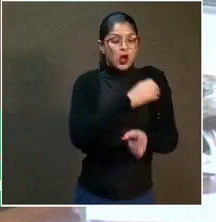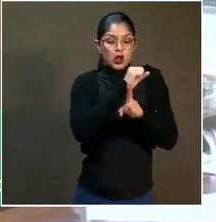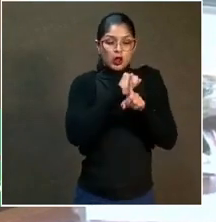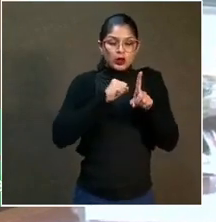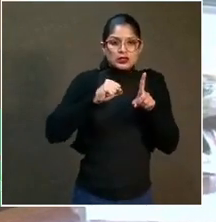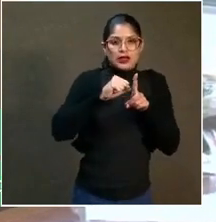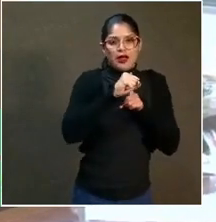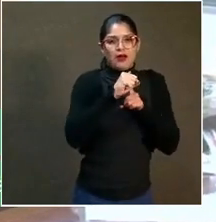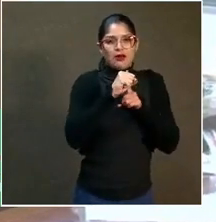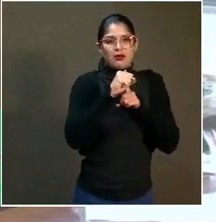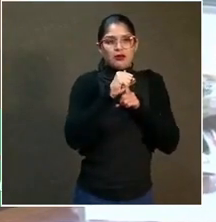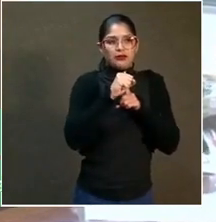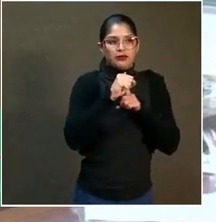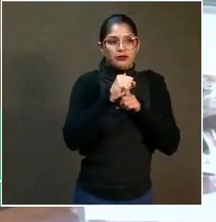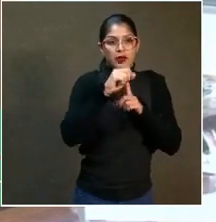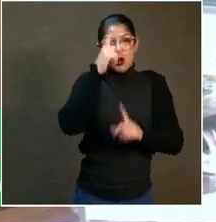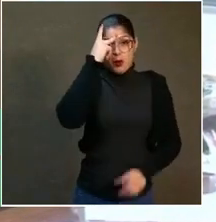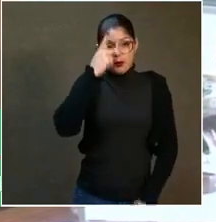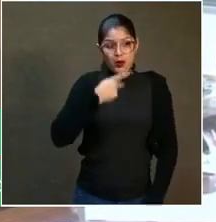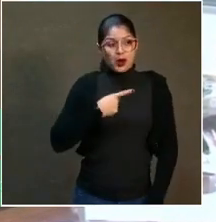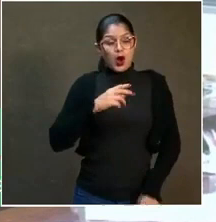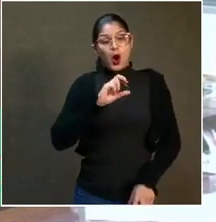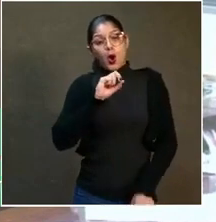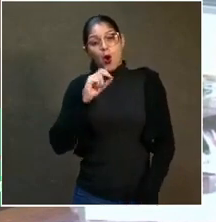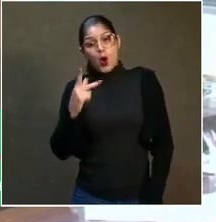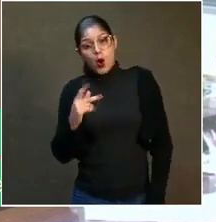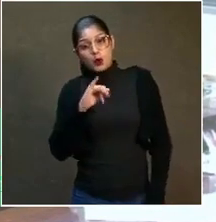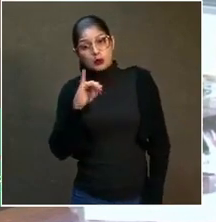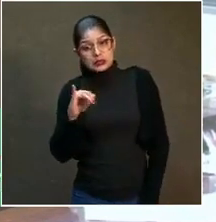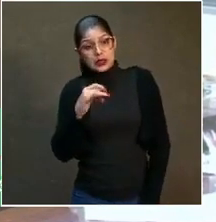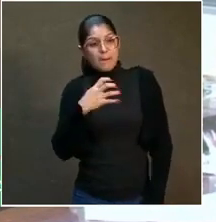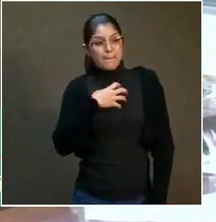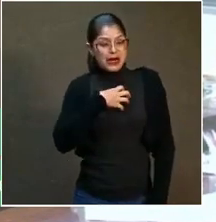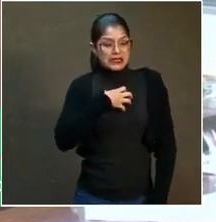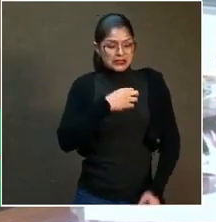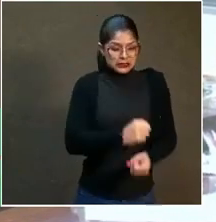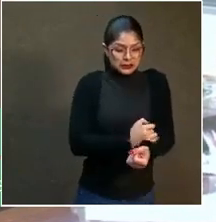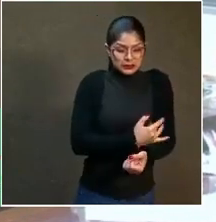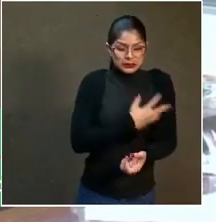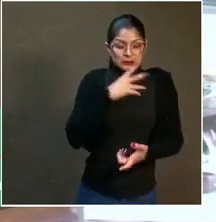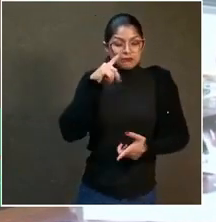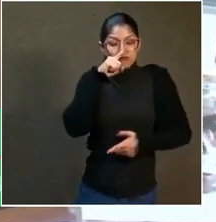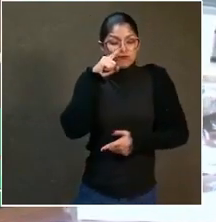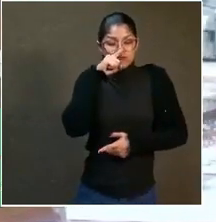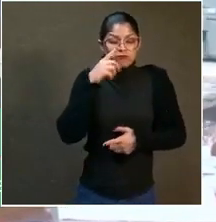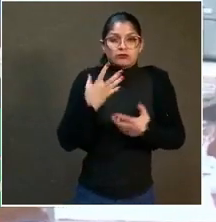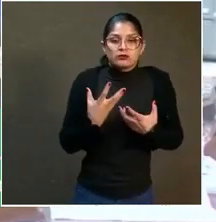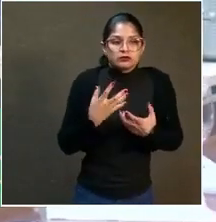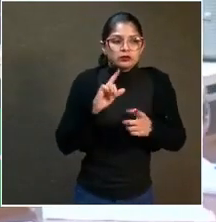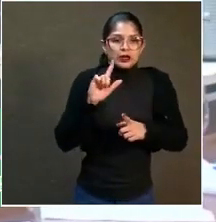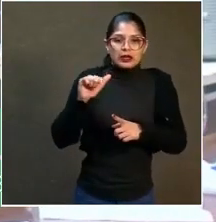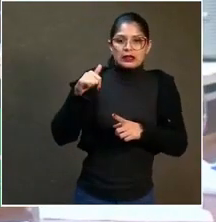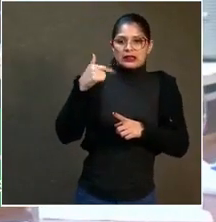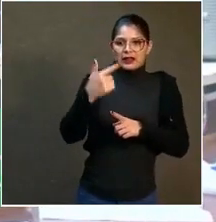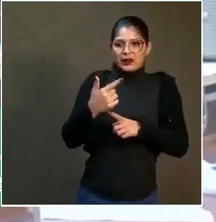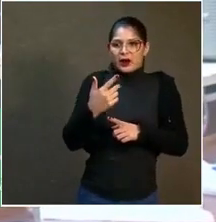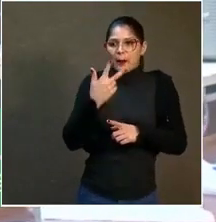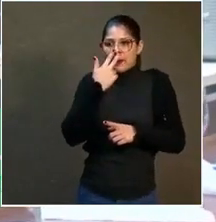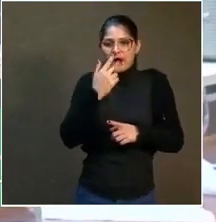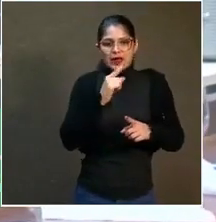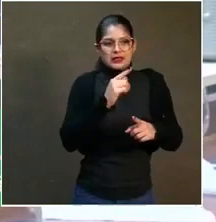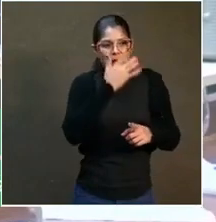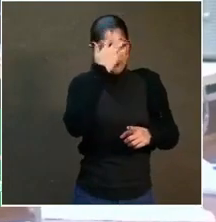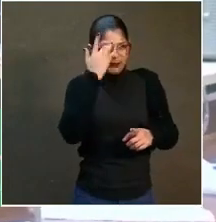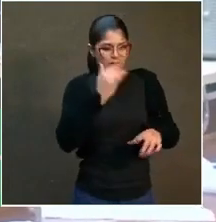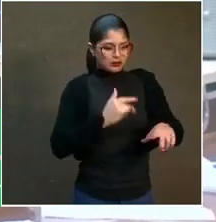social, moral, ou sob o domínio de violenta emoção, logo em seguida, a injusta provocação